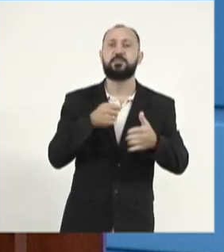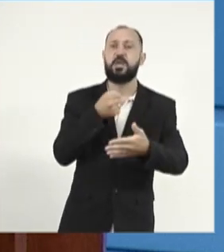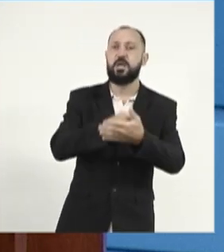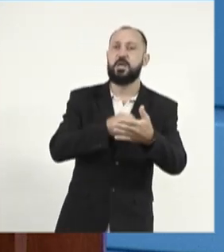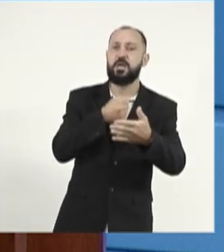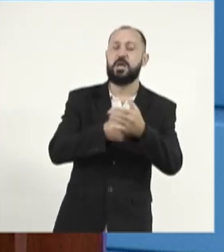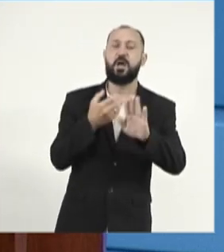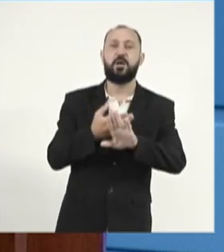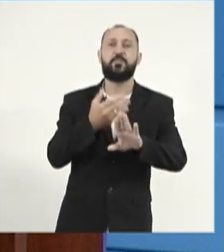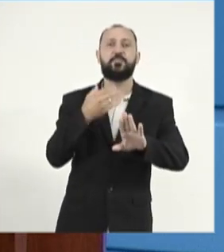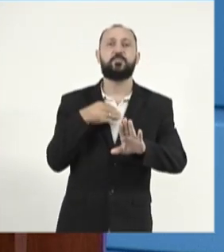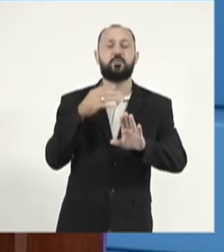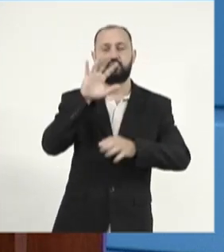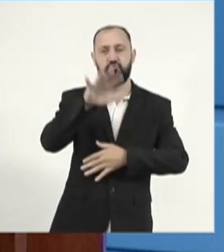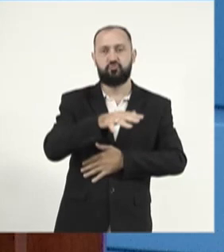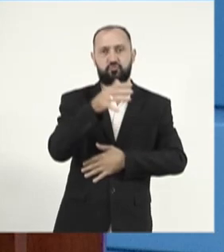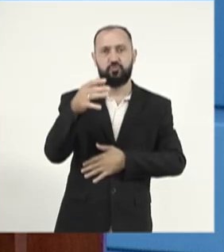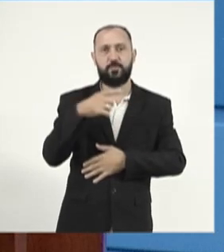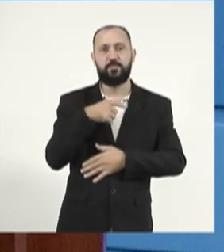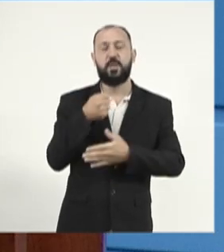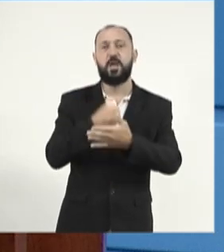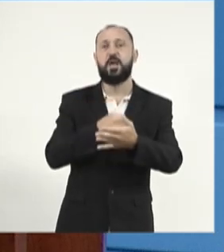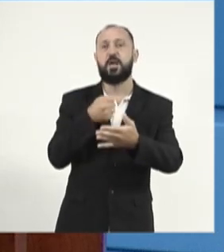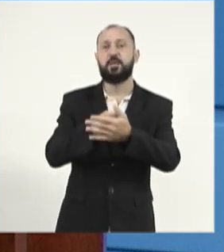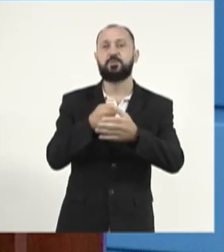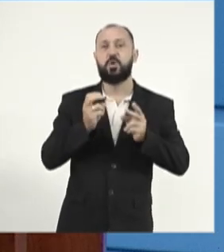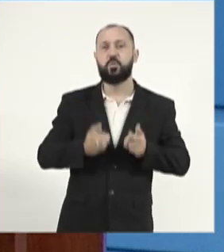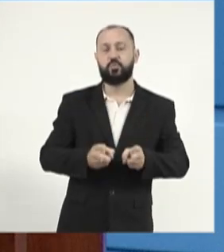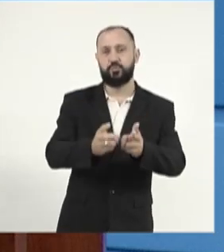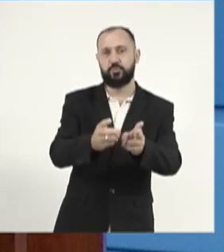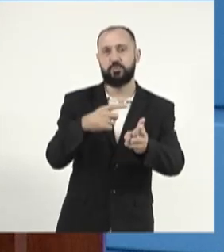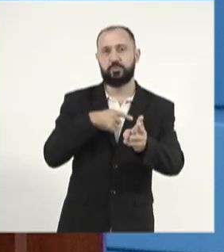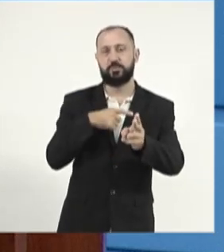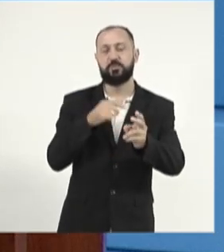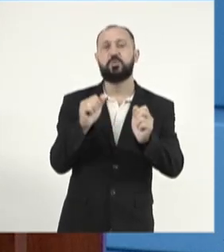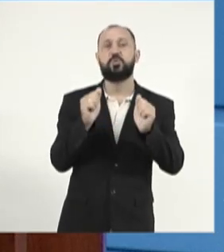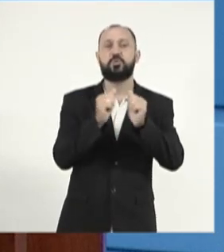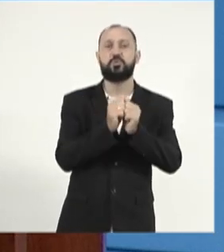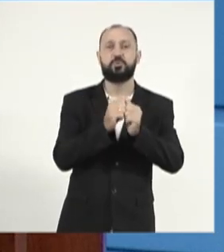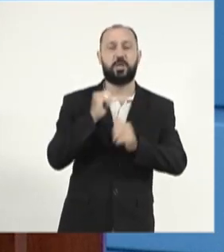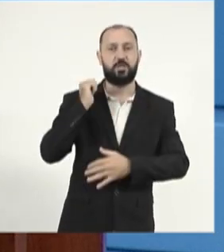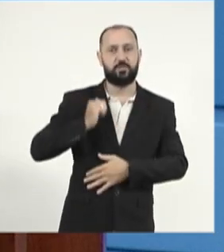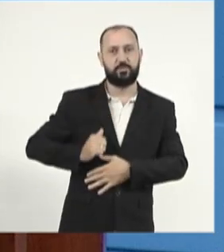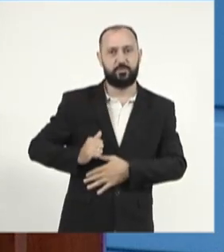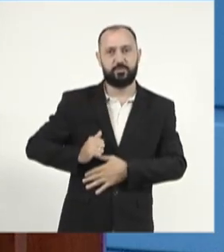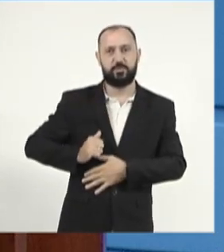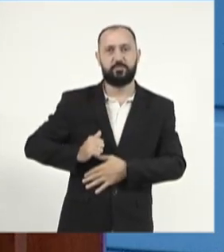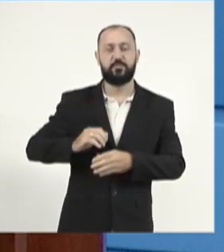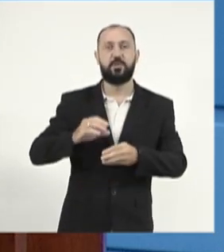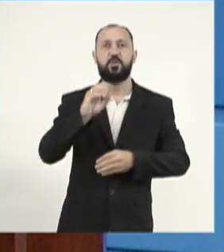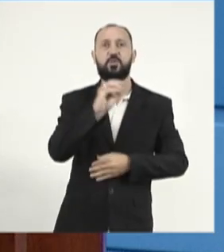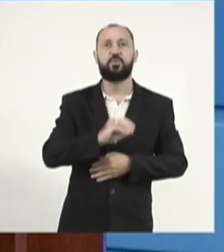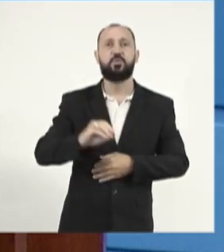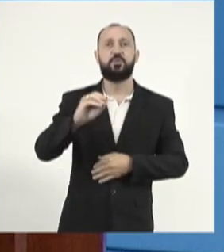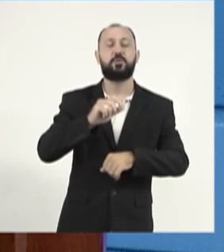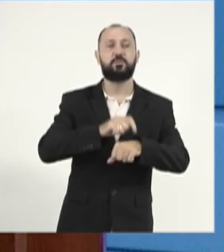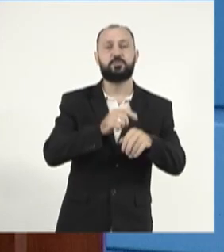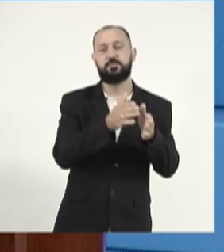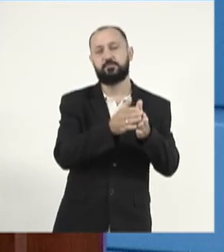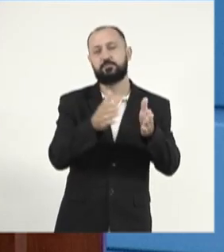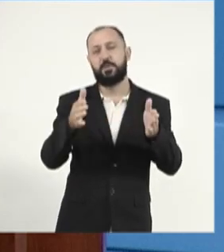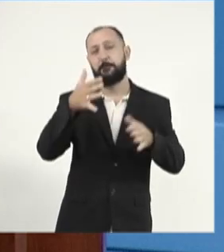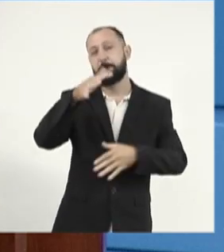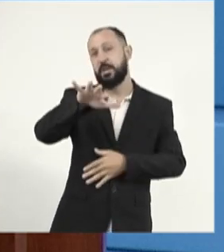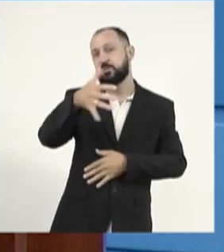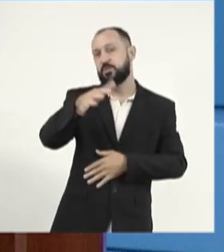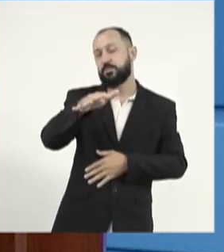garantida a suspensão do cronograma, asseguradas a continuidade do recebimento das bolsas e a prorrogação do seu prazo de durante,